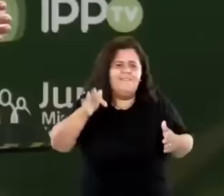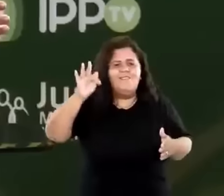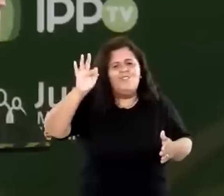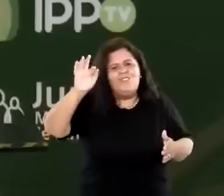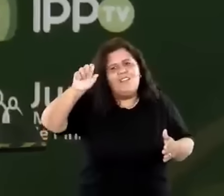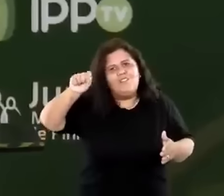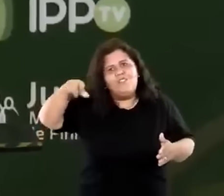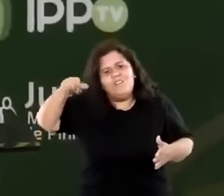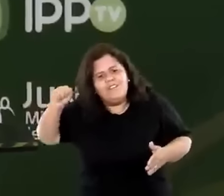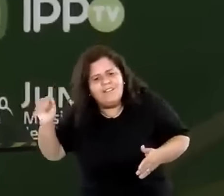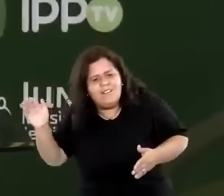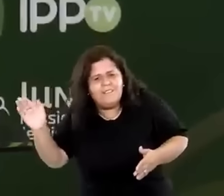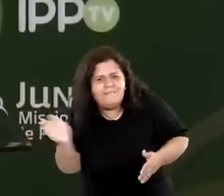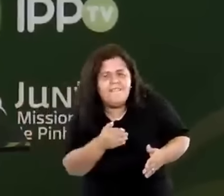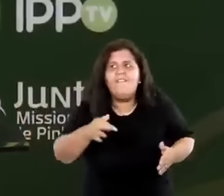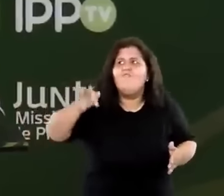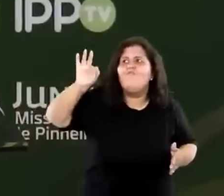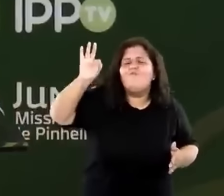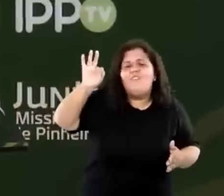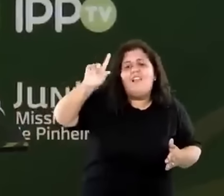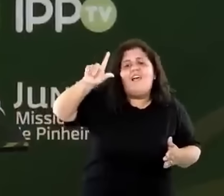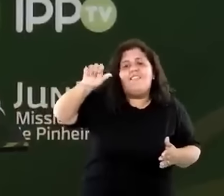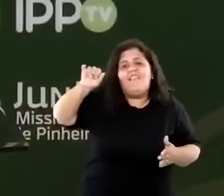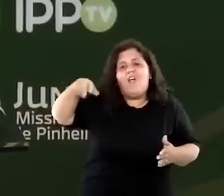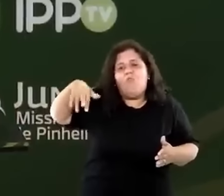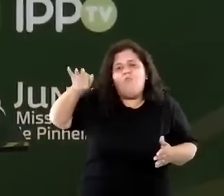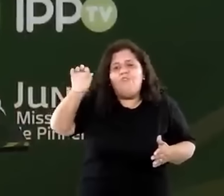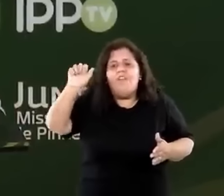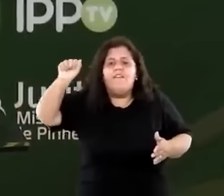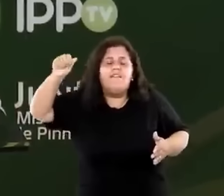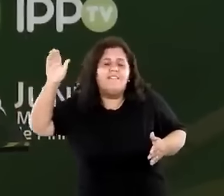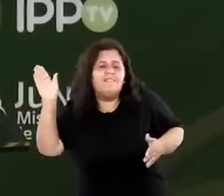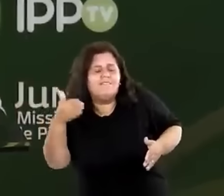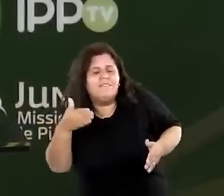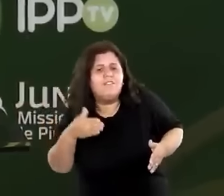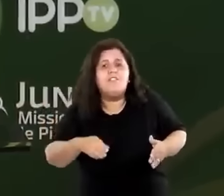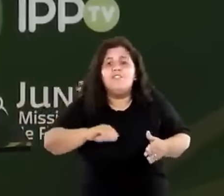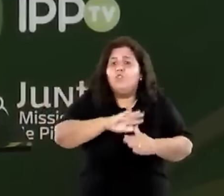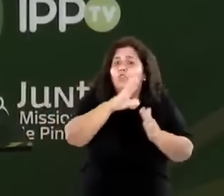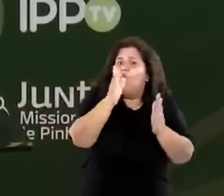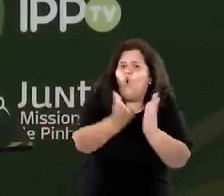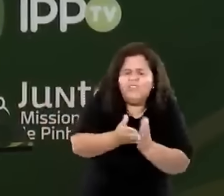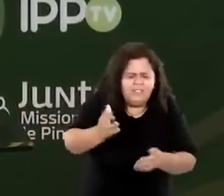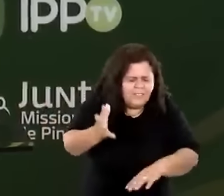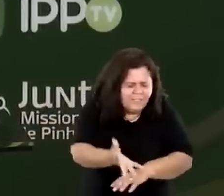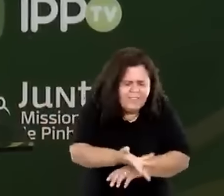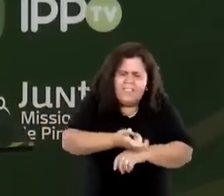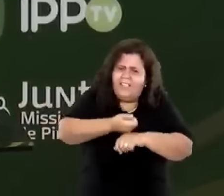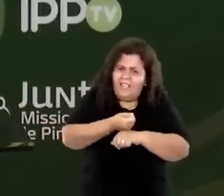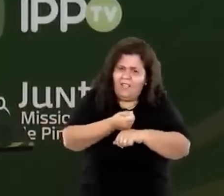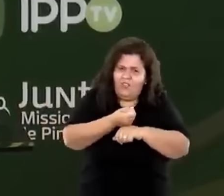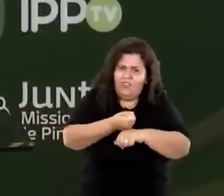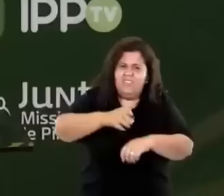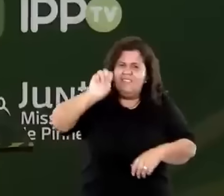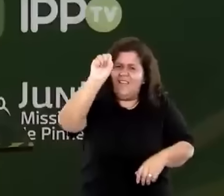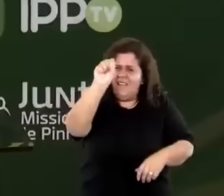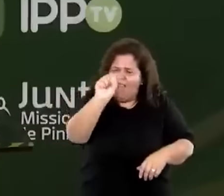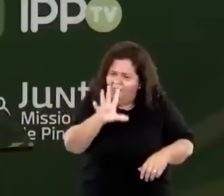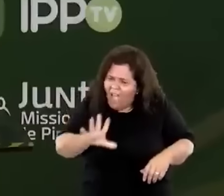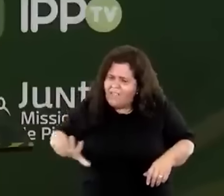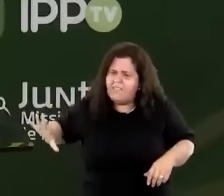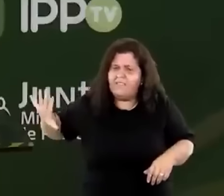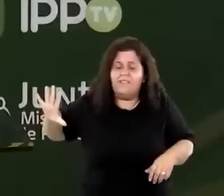sardes Filadélfia e la Odisseia então João tem uma visão do Cristo glorificado no meio da